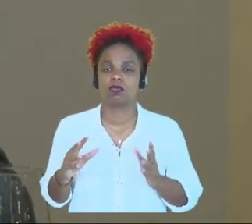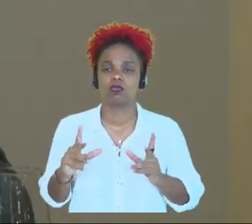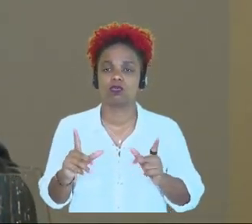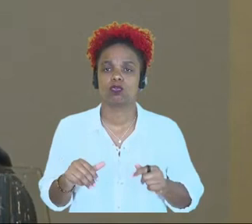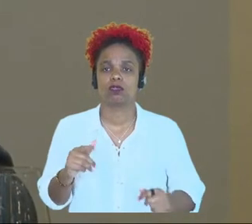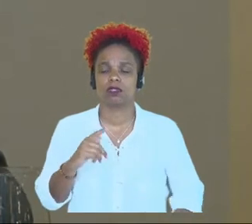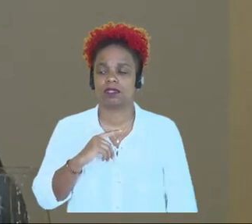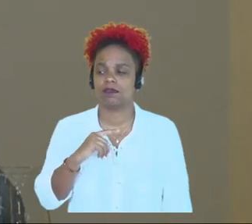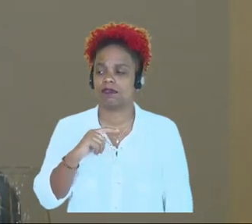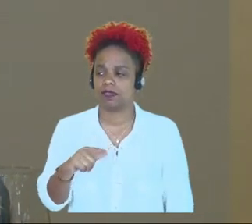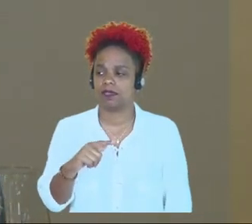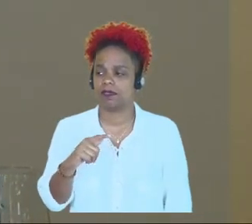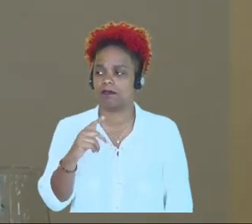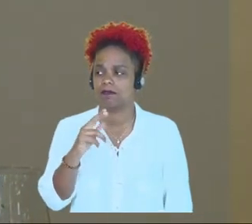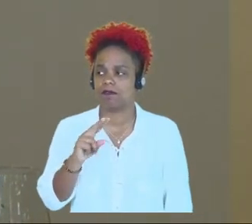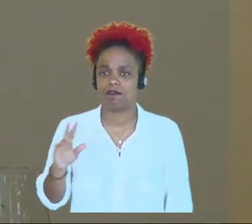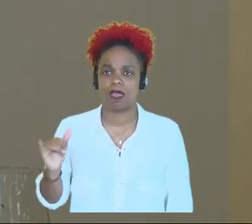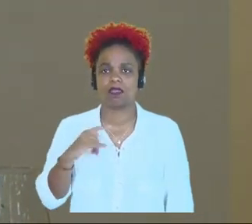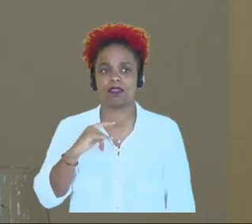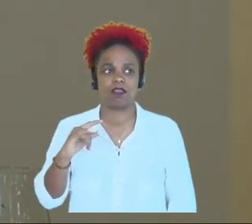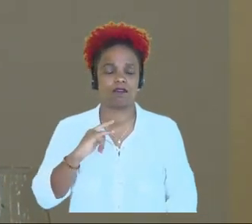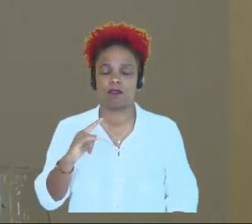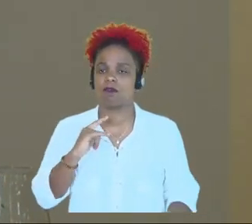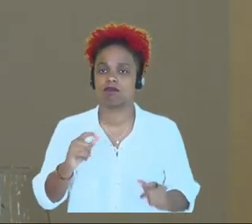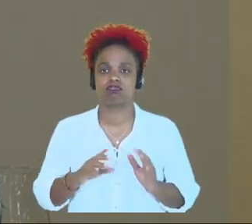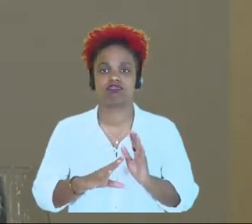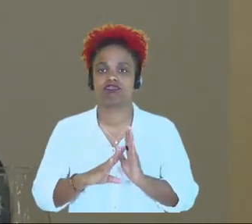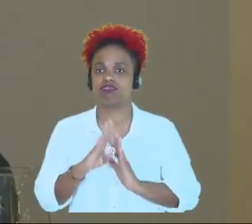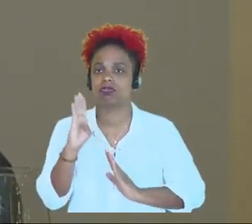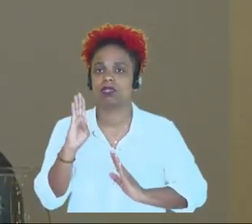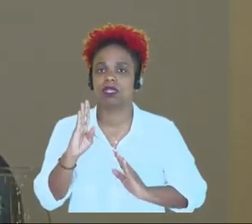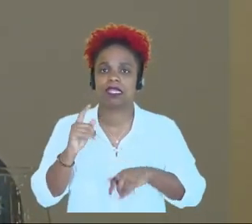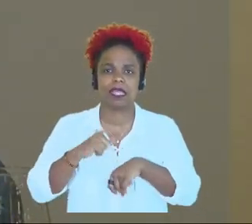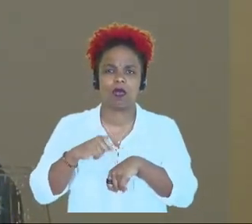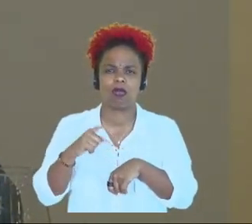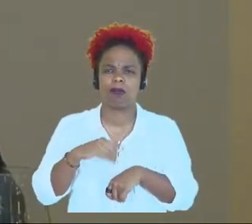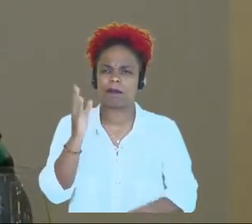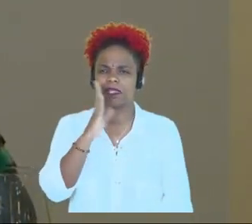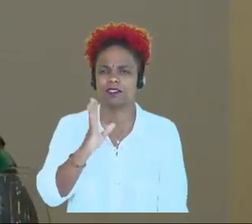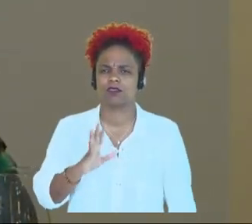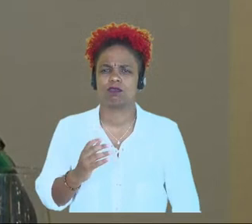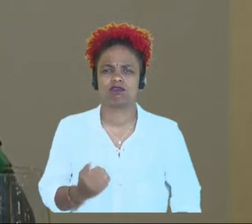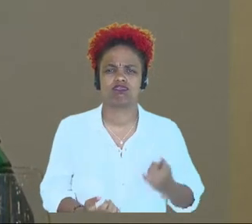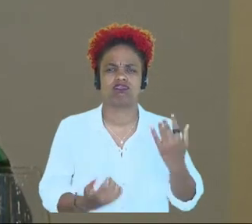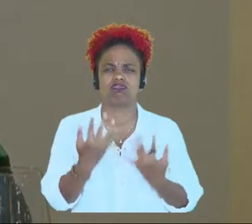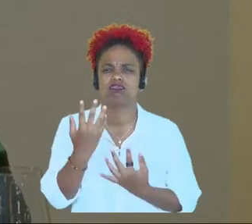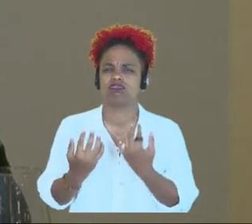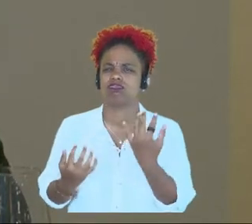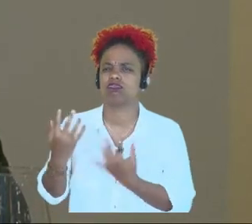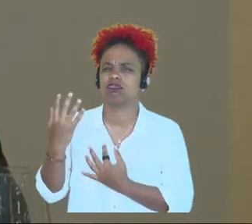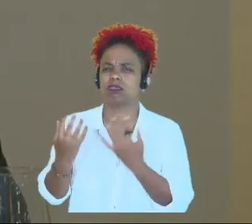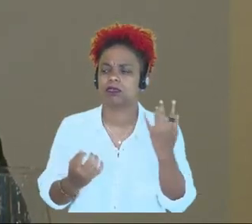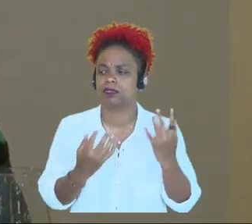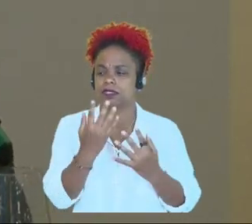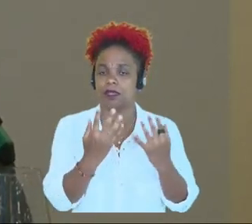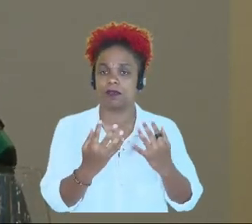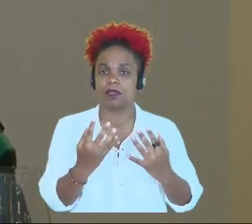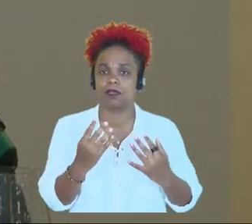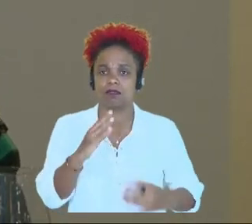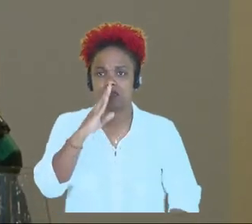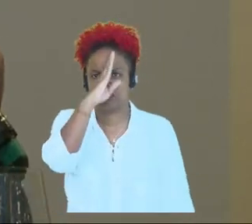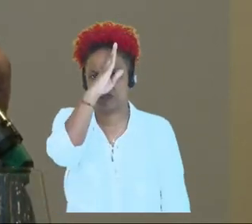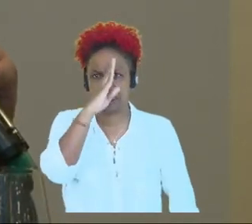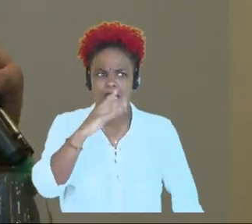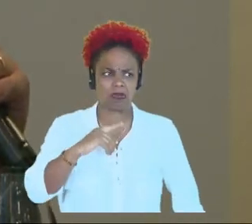da manifestação vai aumentando. Porque, na hora em que o Brasil estiver em chamas, eu espero que não chegue aí, o Bolsonaro não